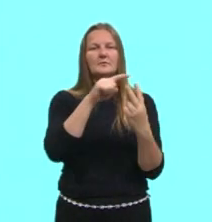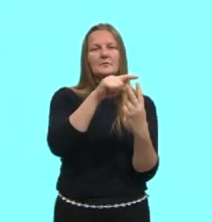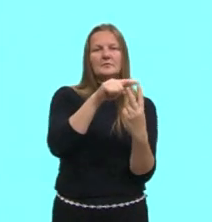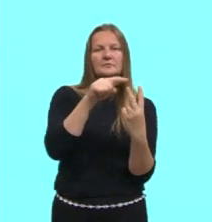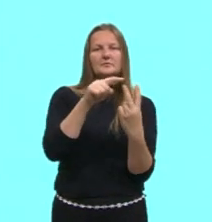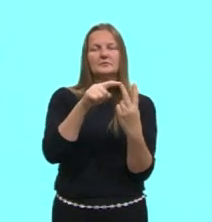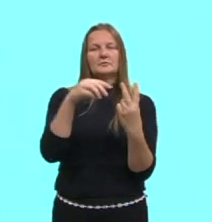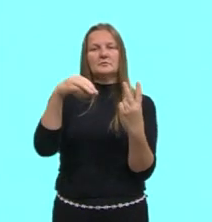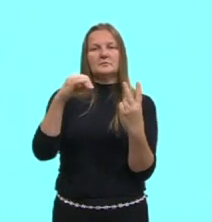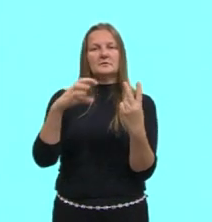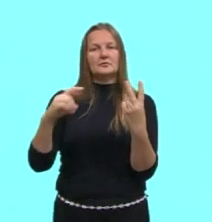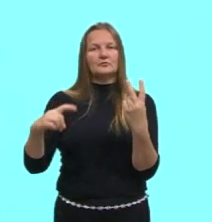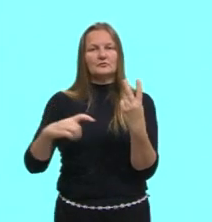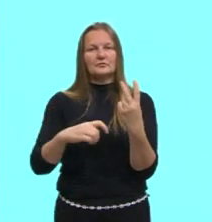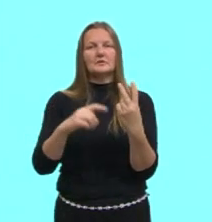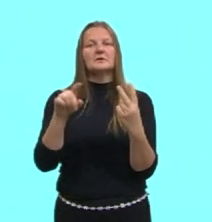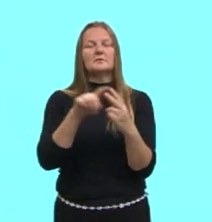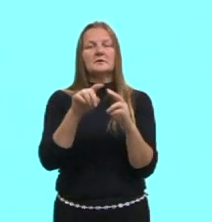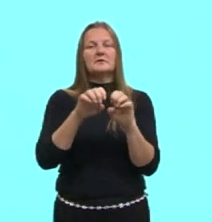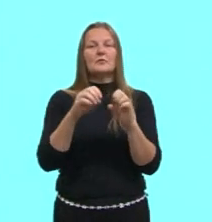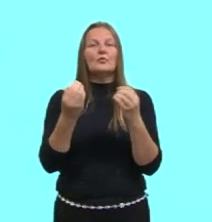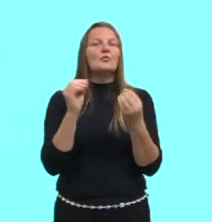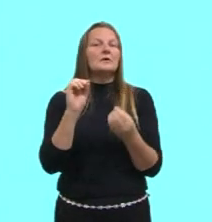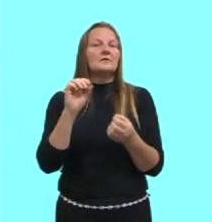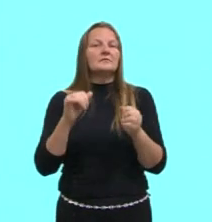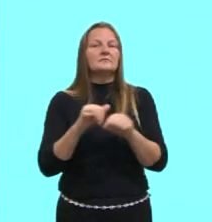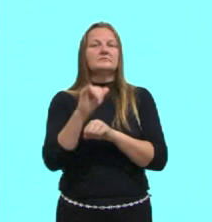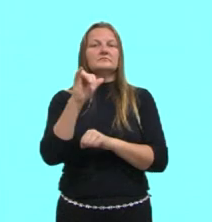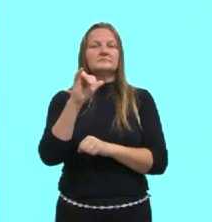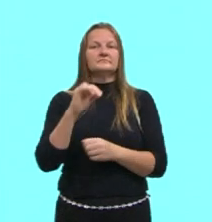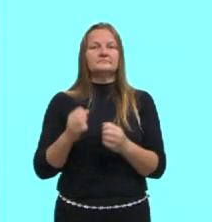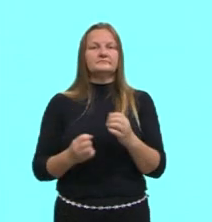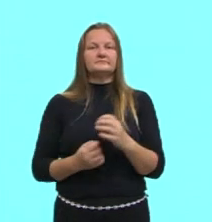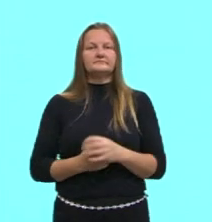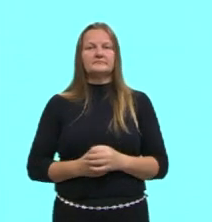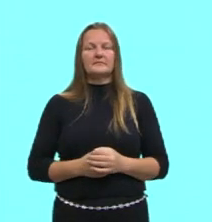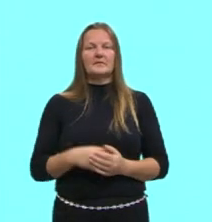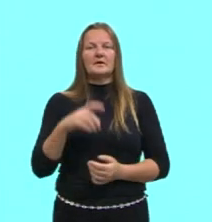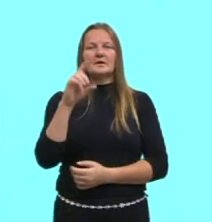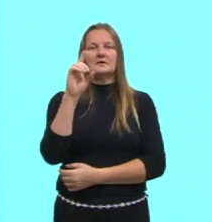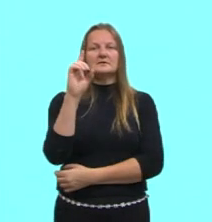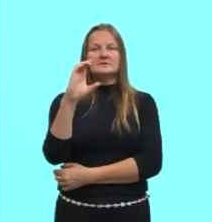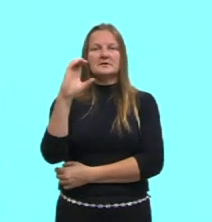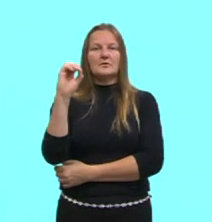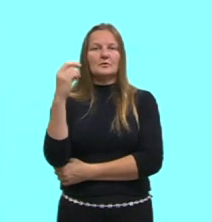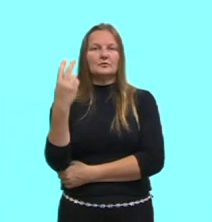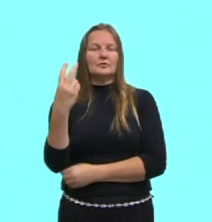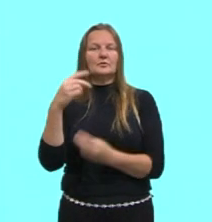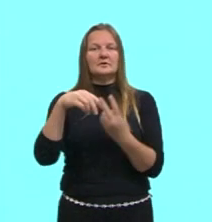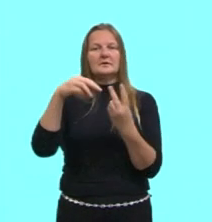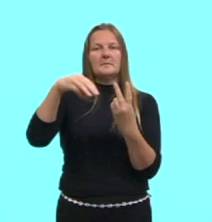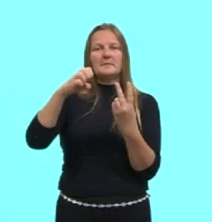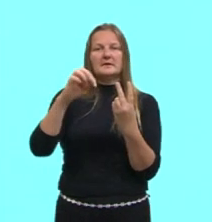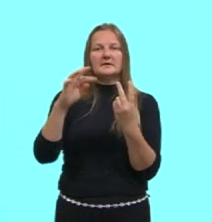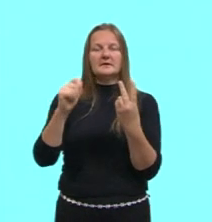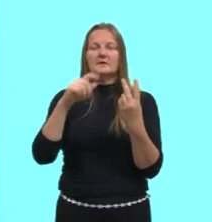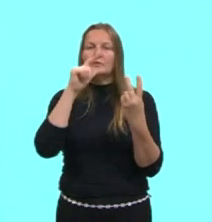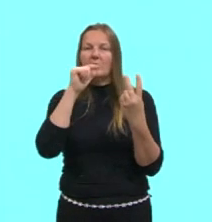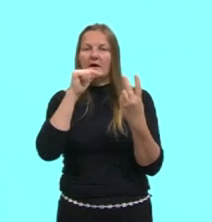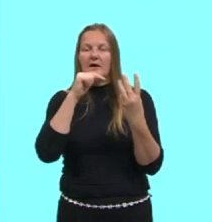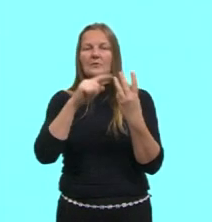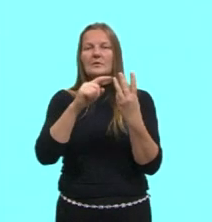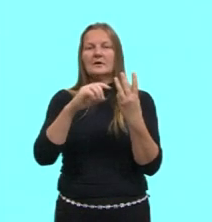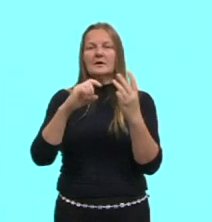microrganismos vão trabalhar e vão formar o dióxido de carbono metano água o carbono